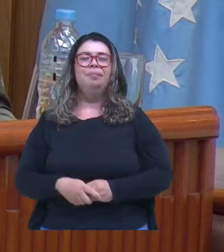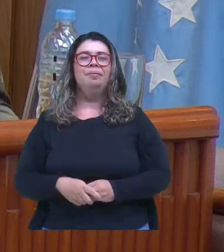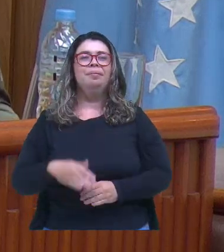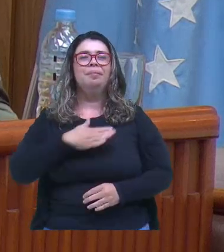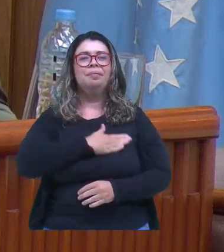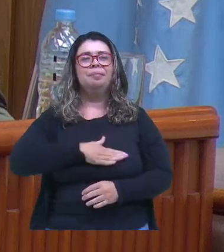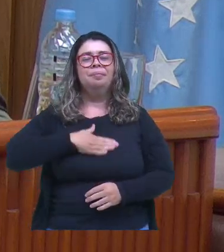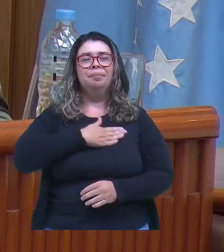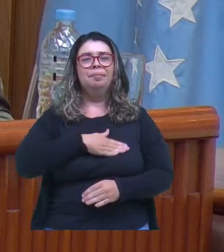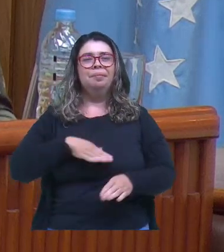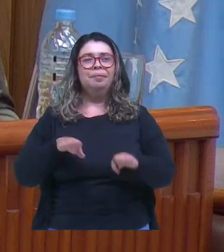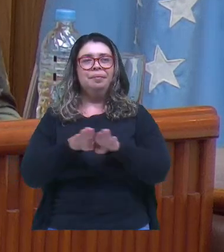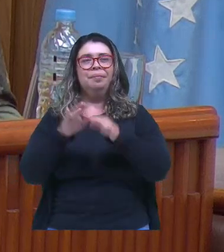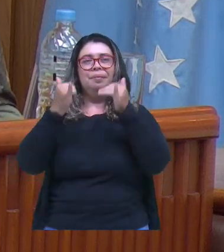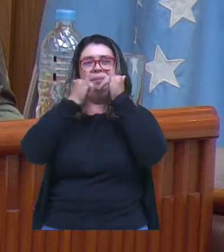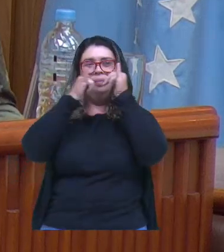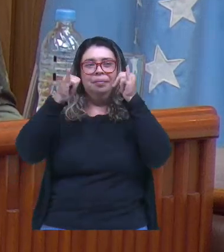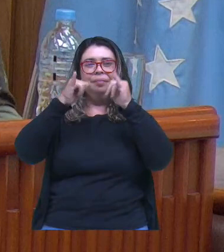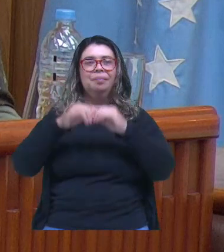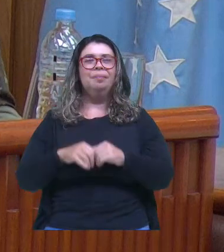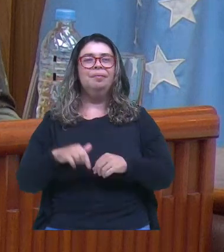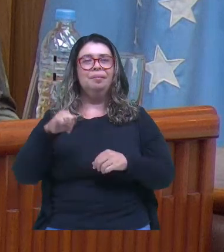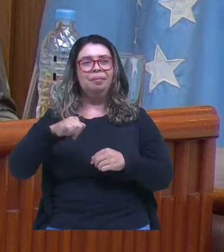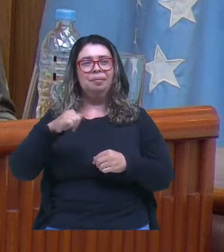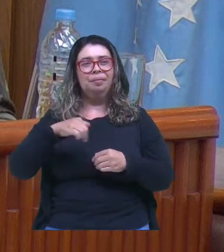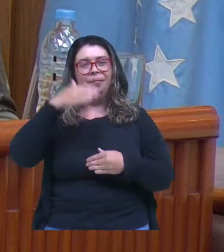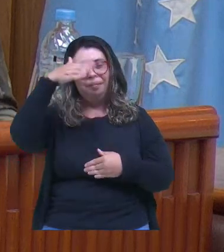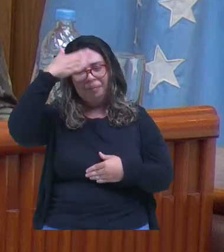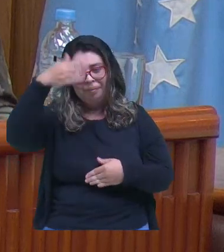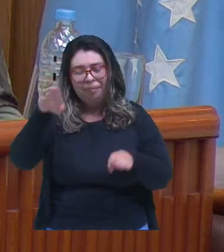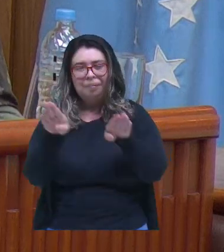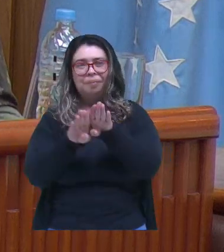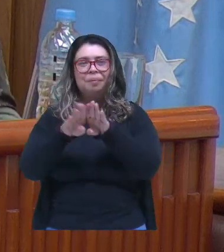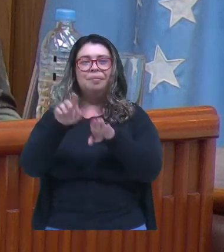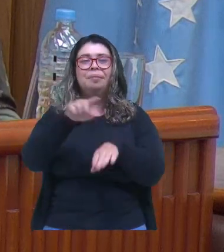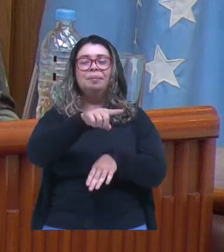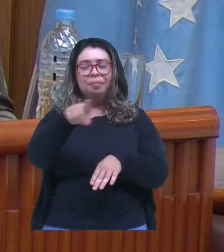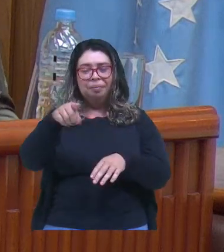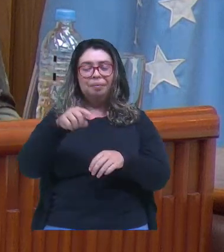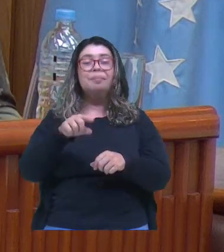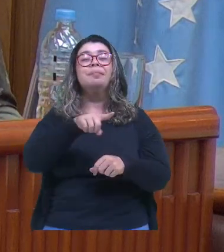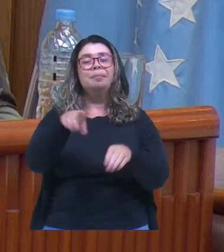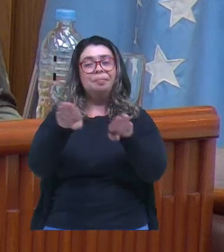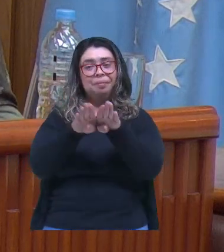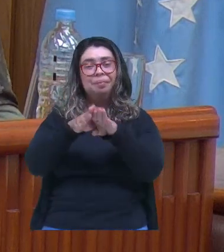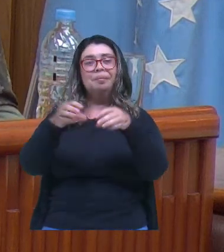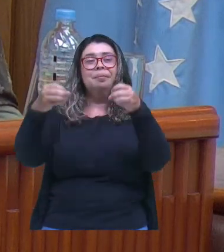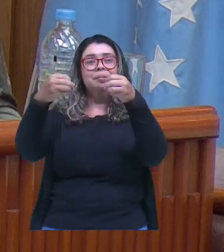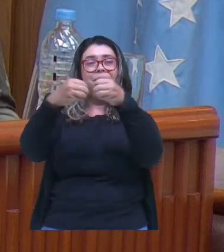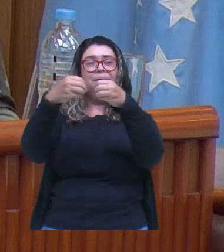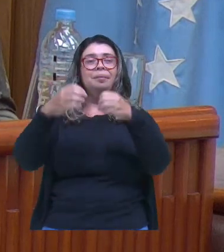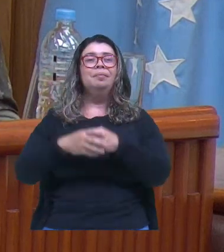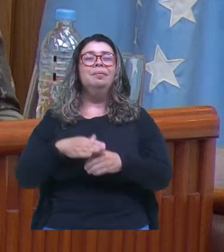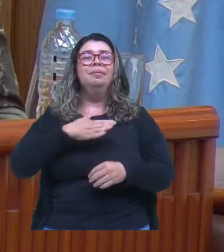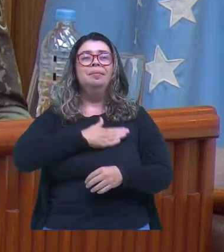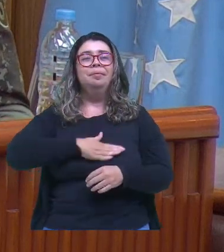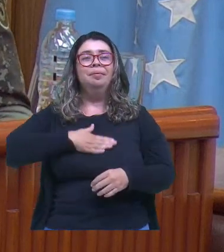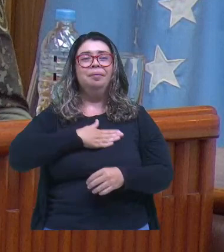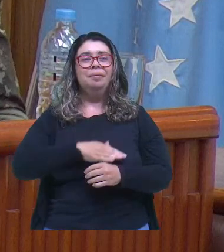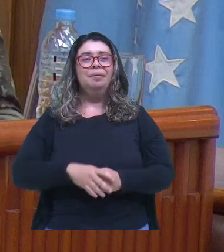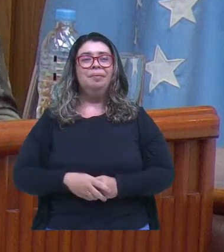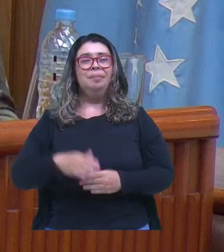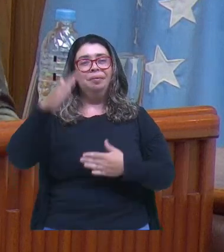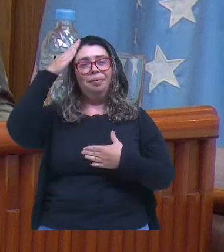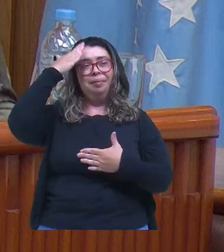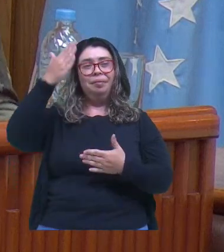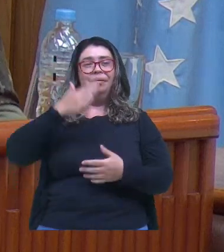de informá-los que essa honraria também é de vocês, viu? Vocês também merecem. Gostaria de